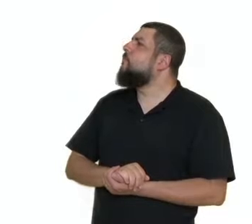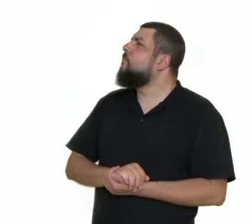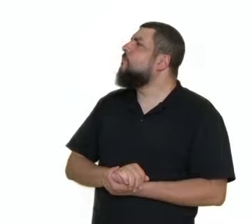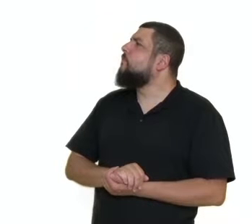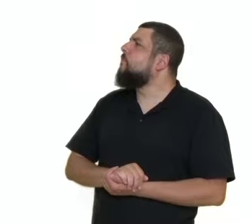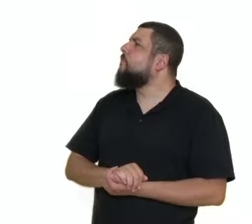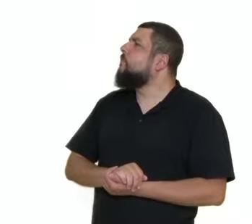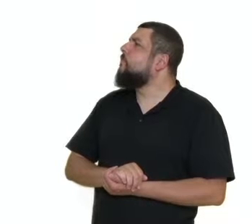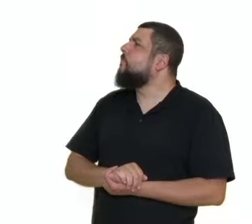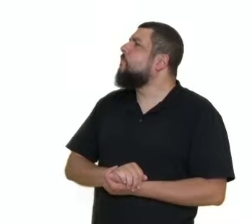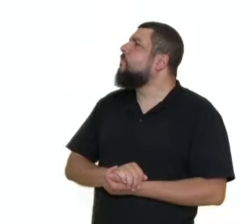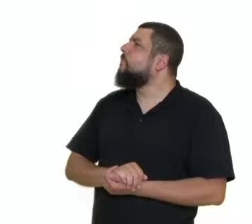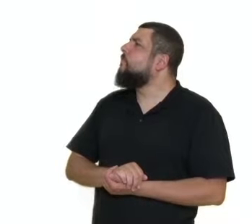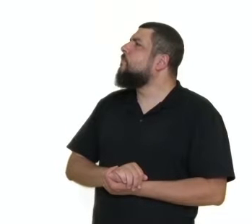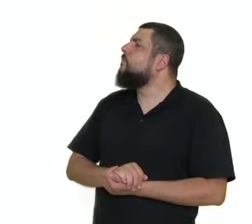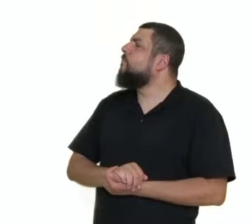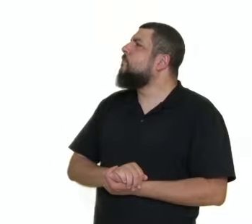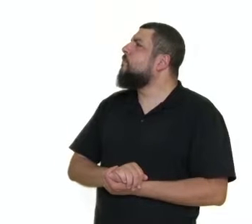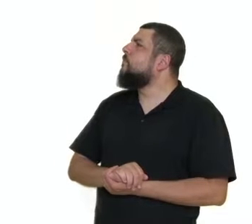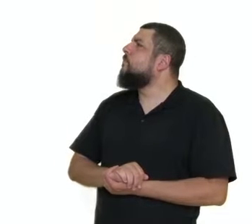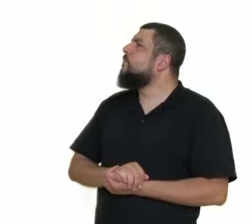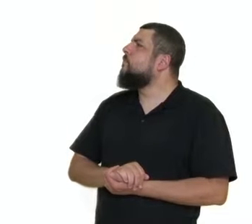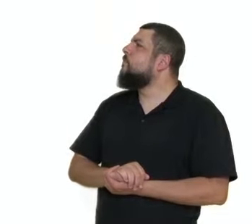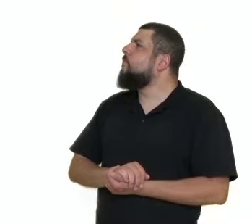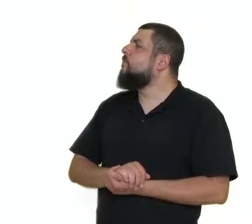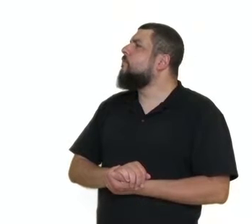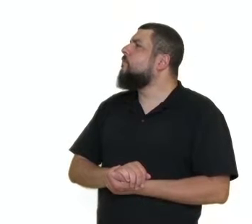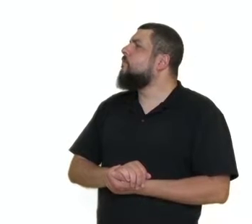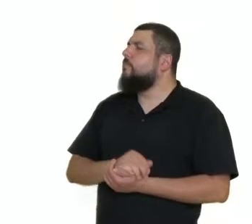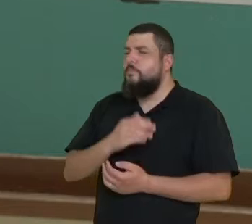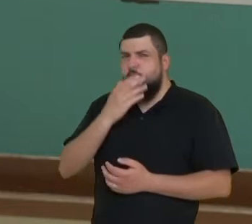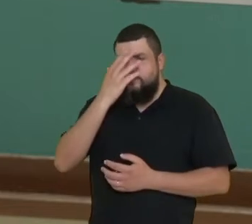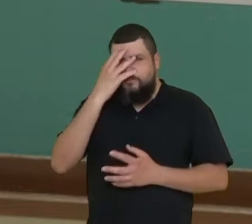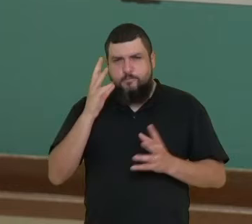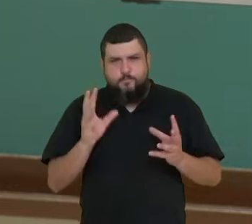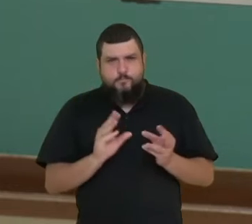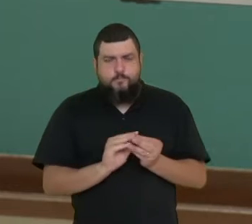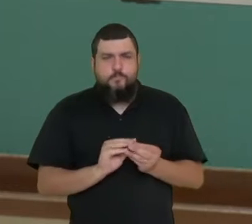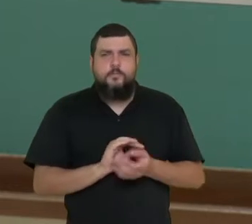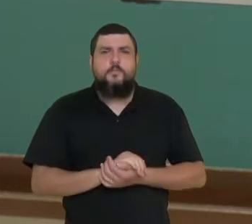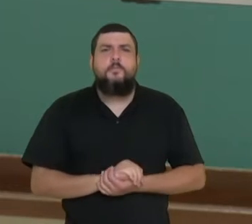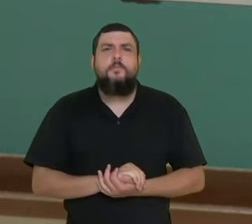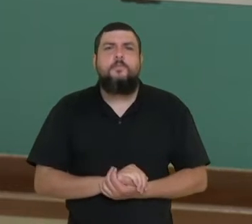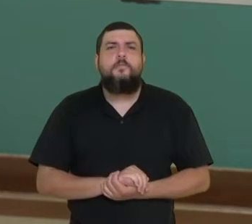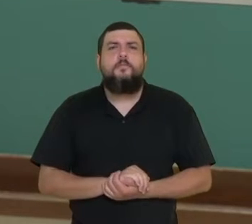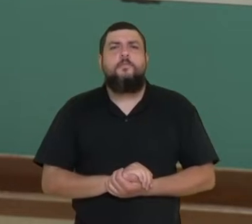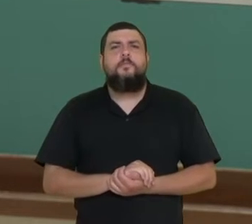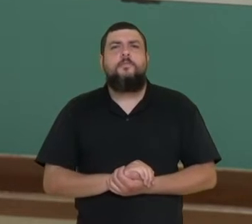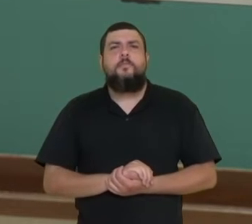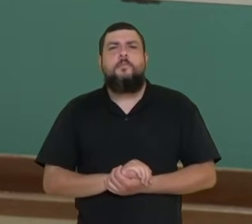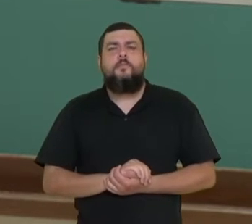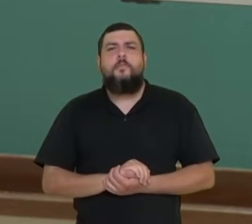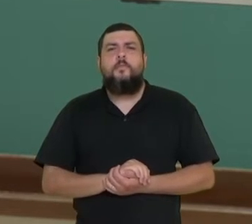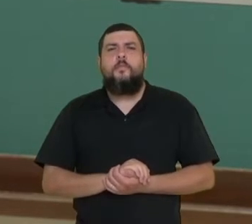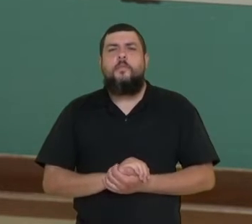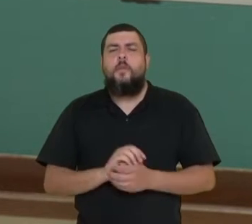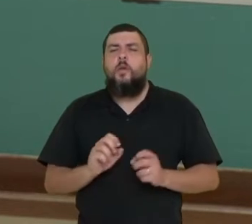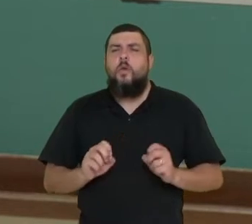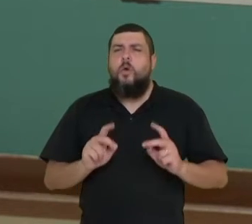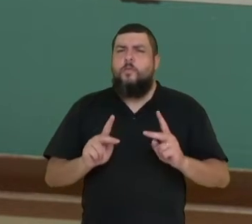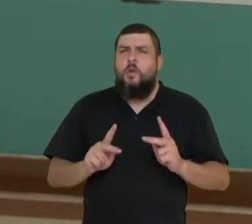trabalho da força-peso e compreender o funcionamento do trabalho da força elástica. Beleza? O que nós vamos